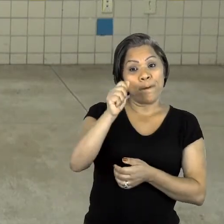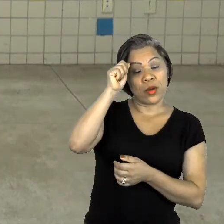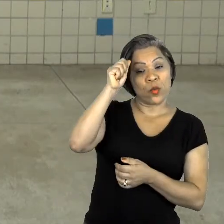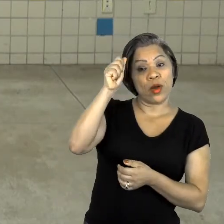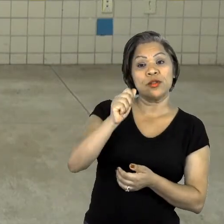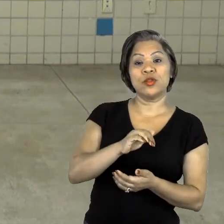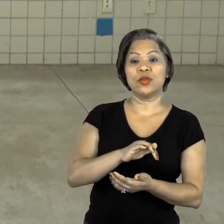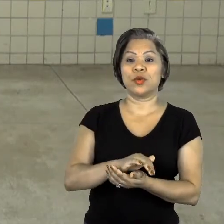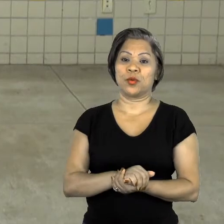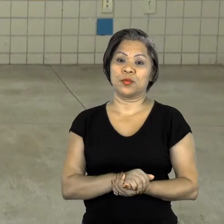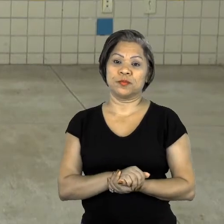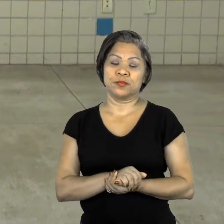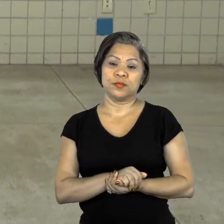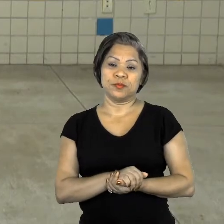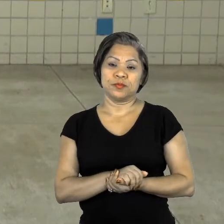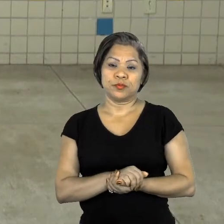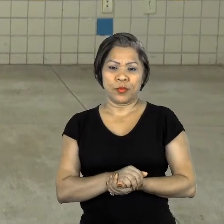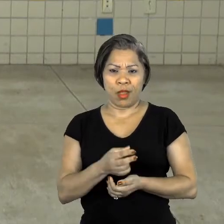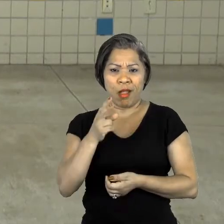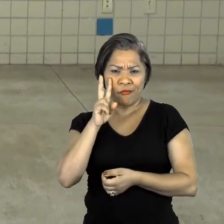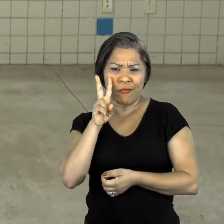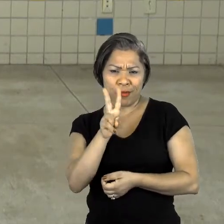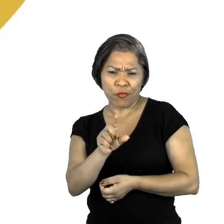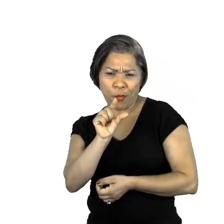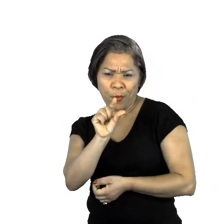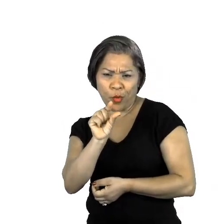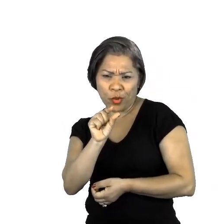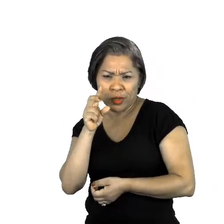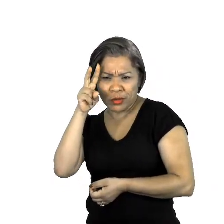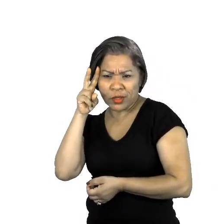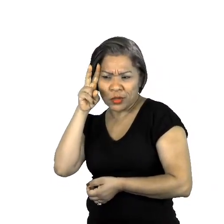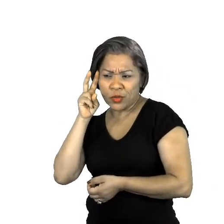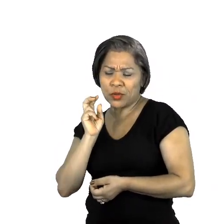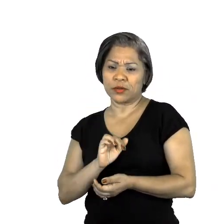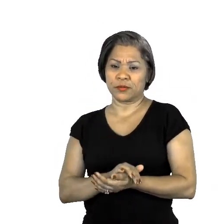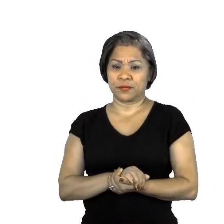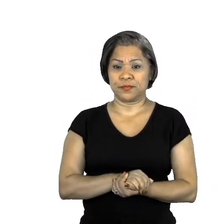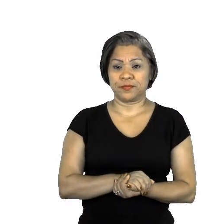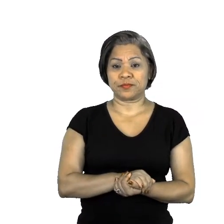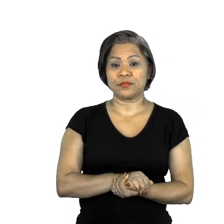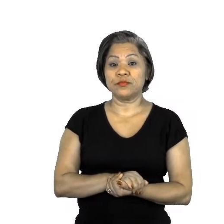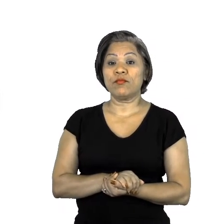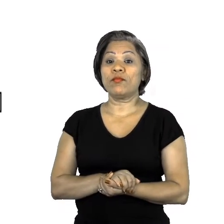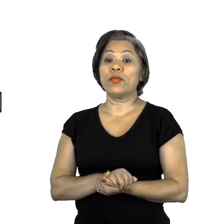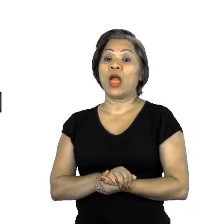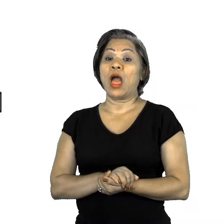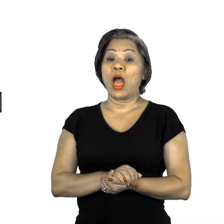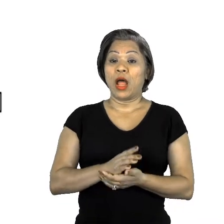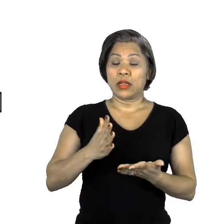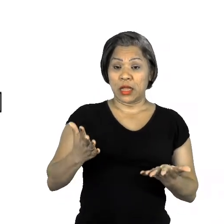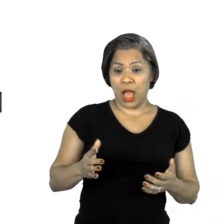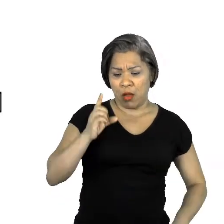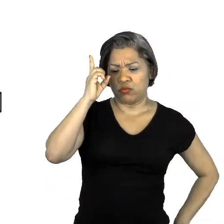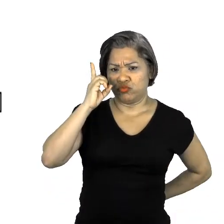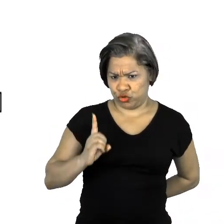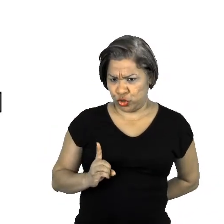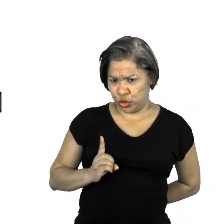Chadwick Boseman. Vamos ver um pouquinho da história dele? O diretor do Pantera Negra, ele diz o